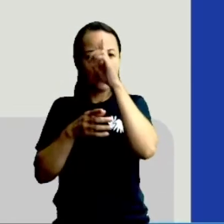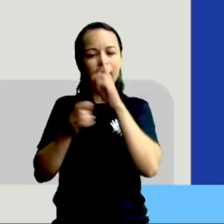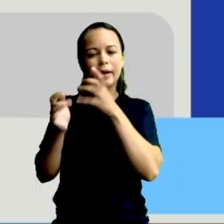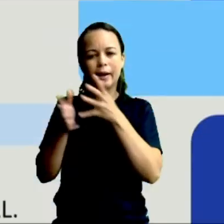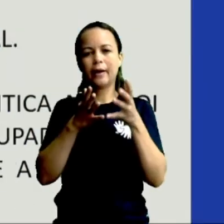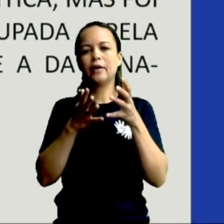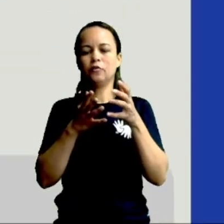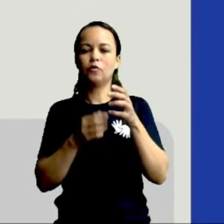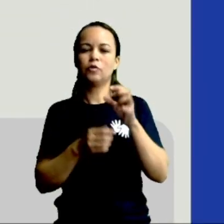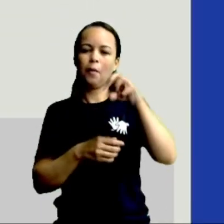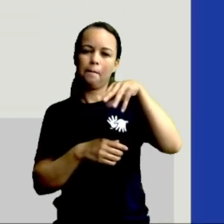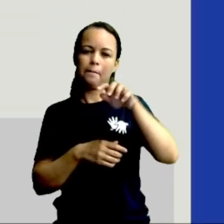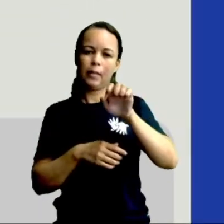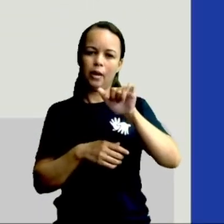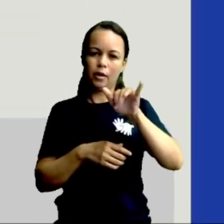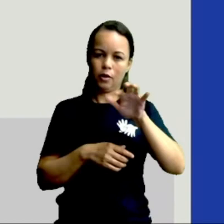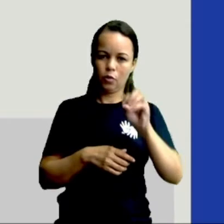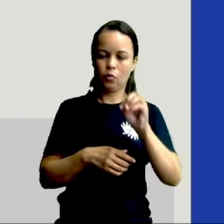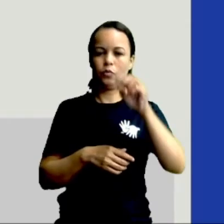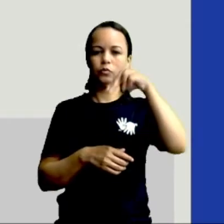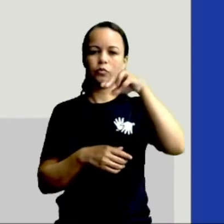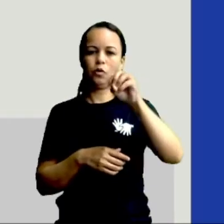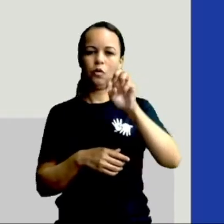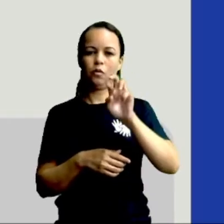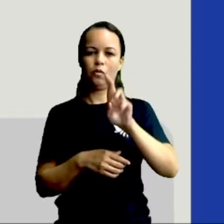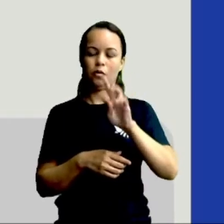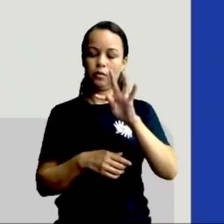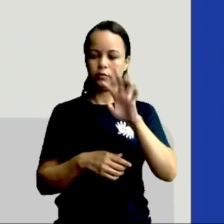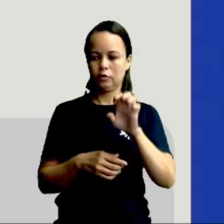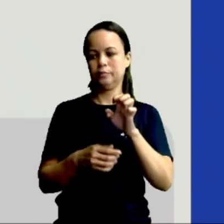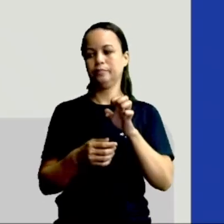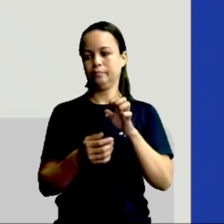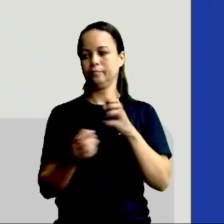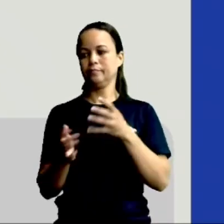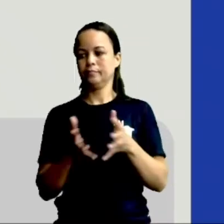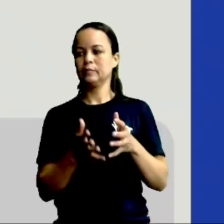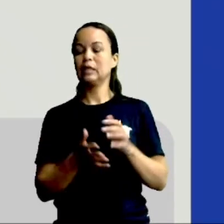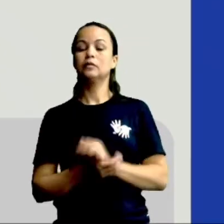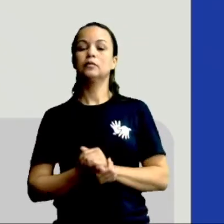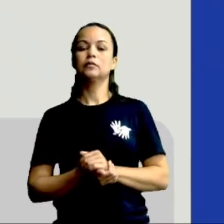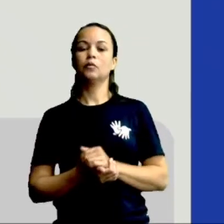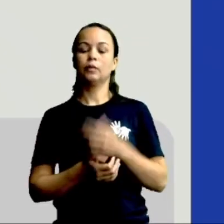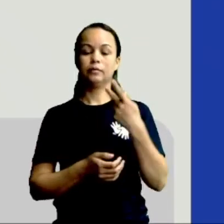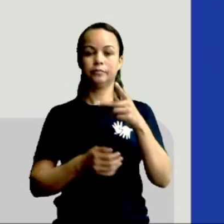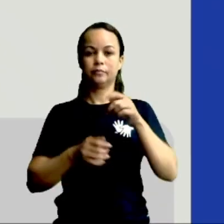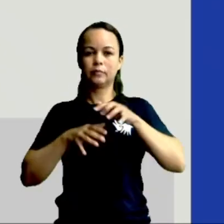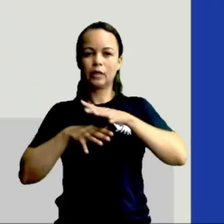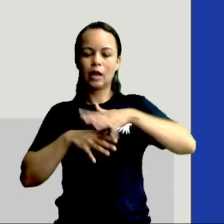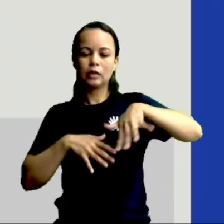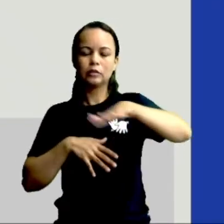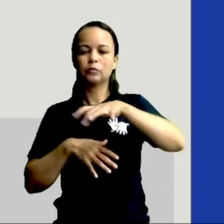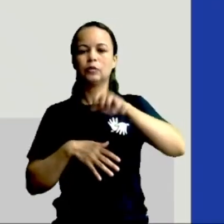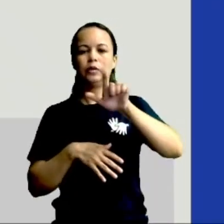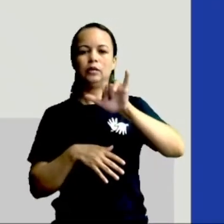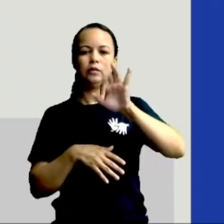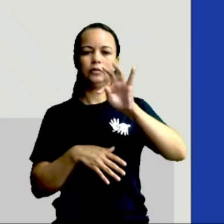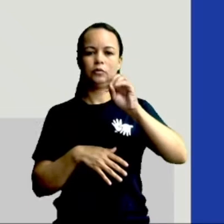região, sub-região. E aí sobre a zona da mata. Ela estende-se por todo o